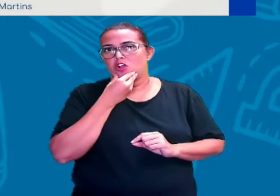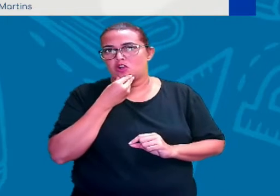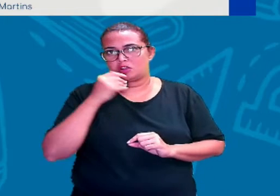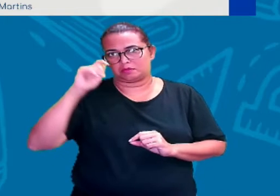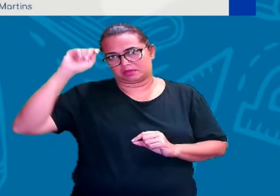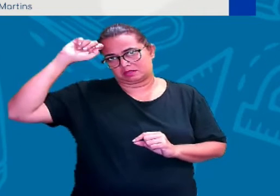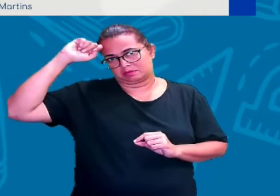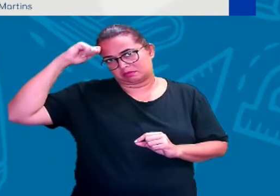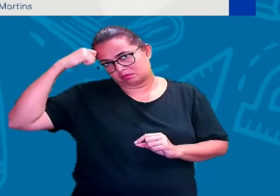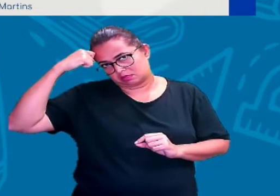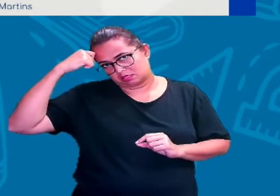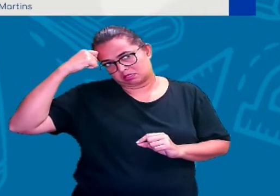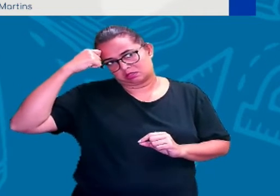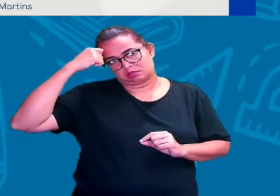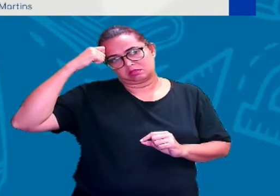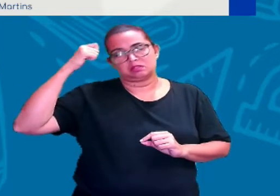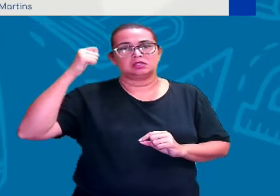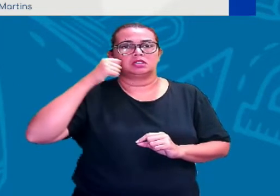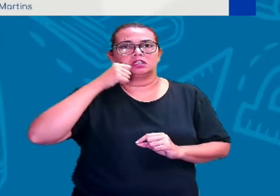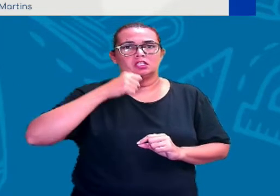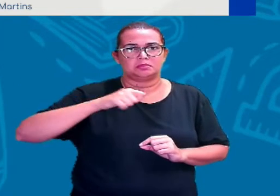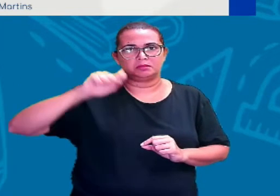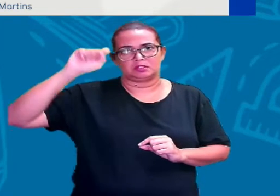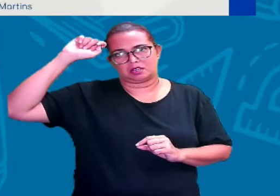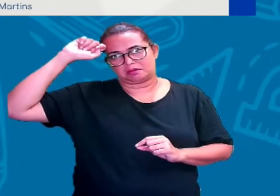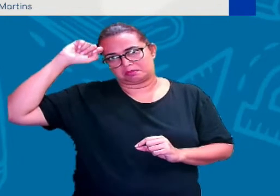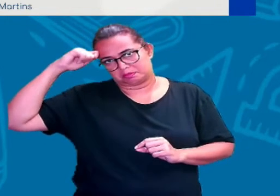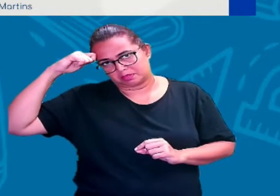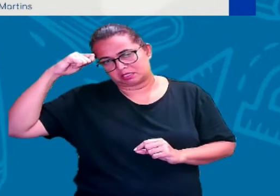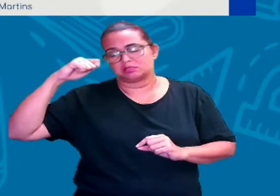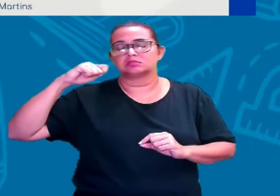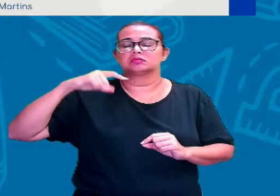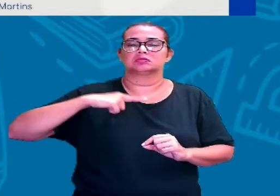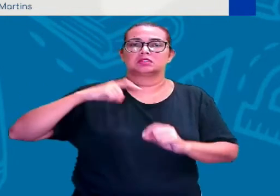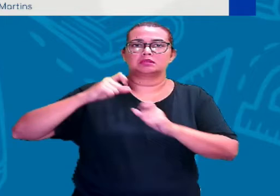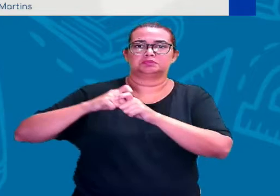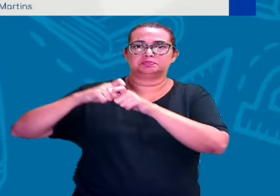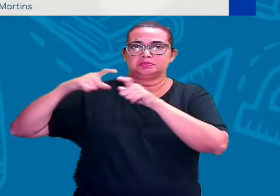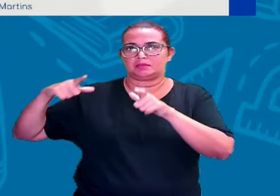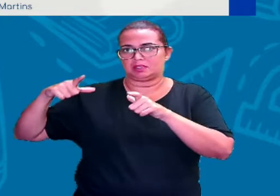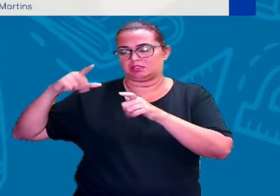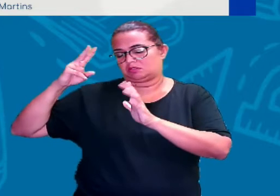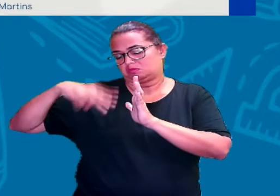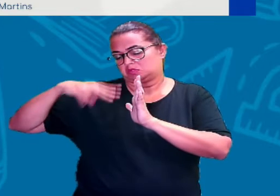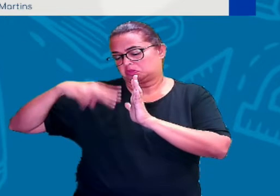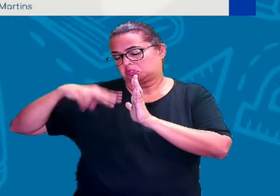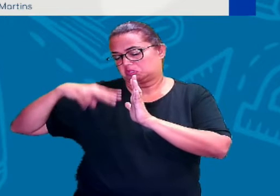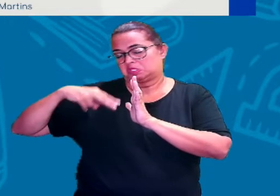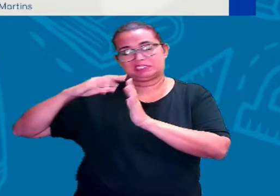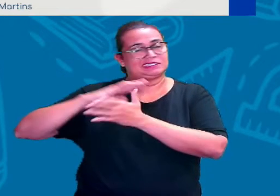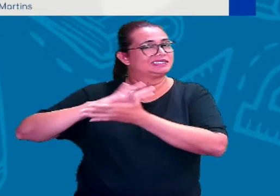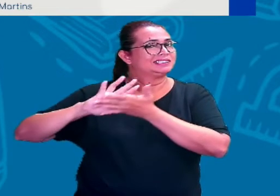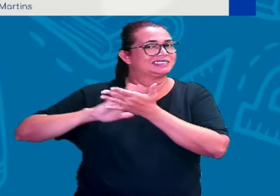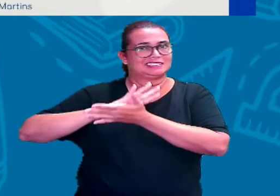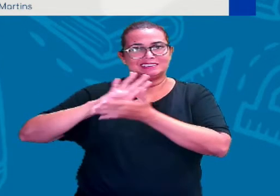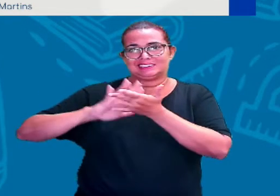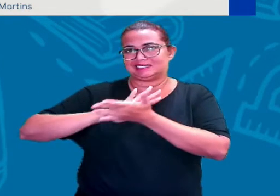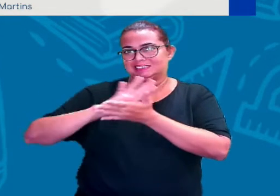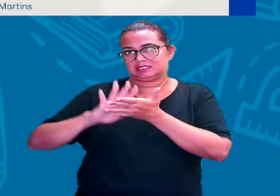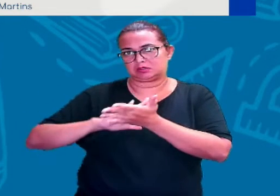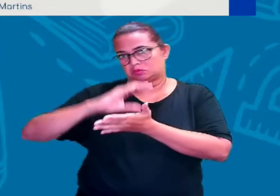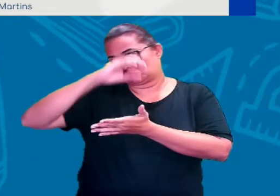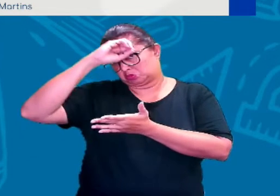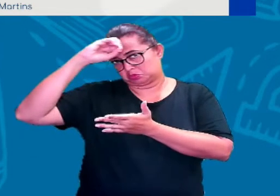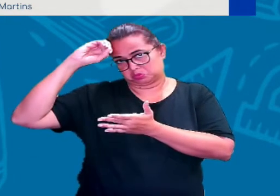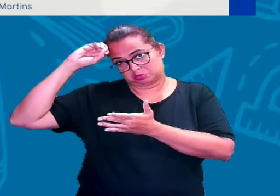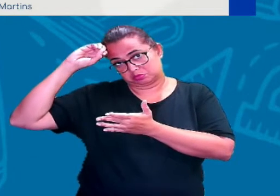pretos e entre mulheres pretas, é muito maior. Veja que de laranja, né, é a taxa de